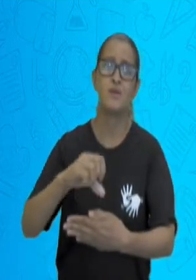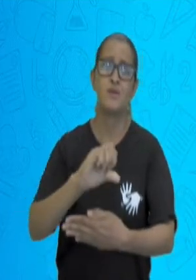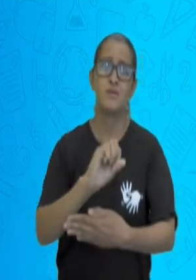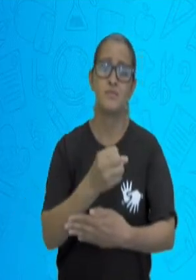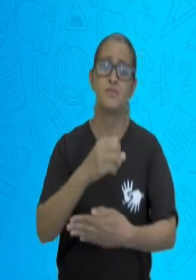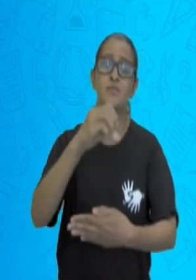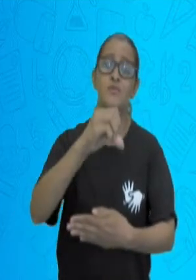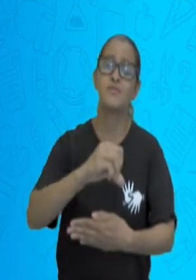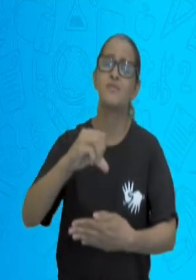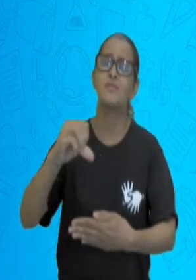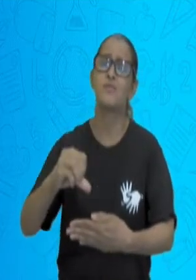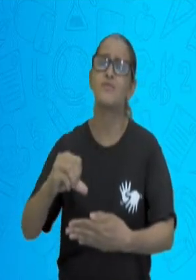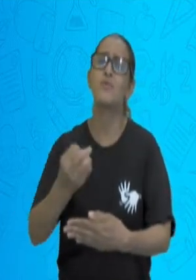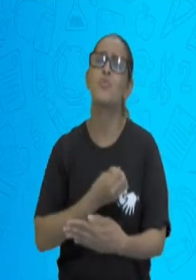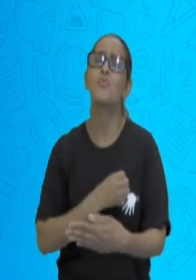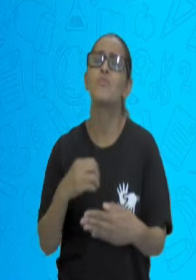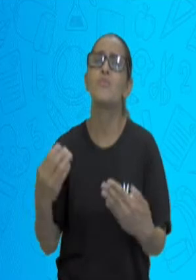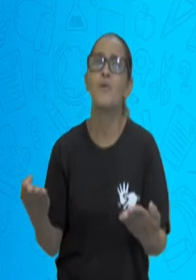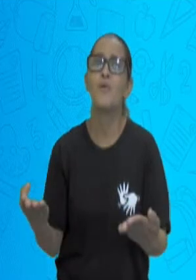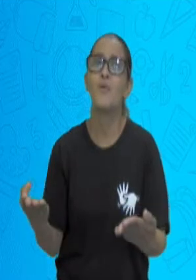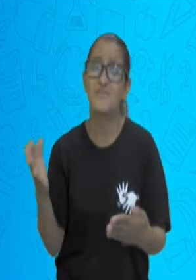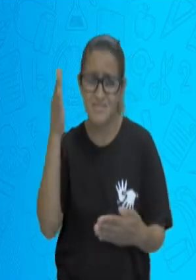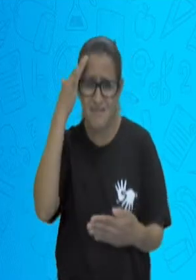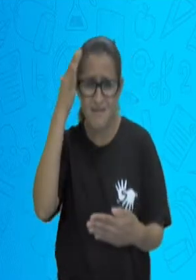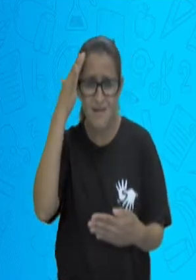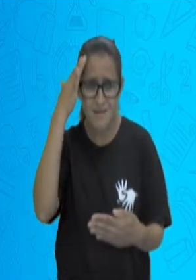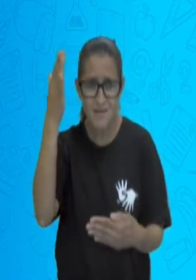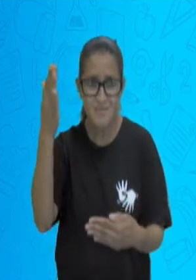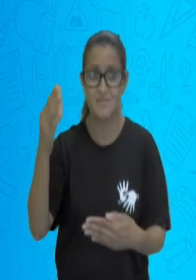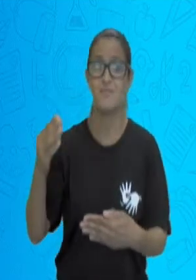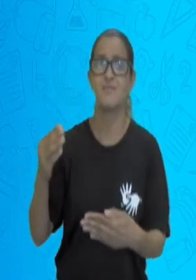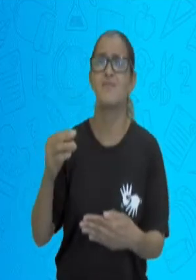número 899?